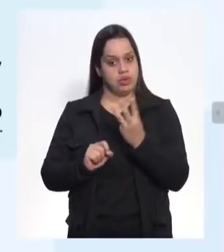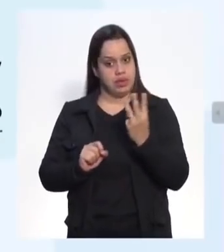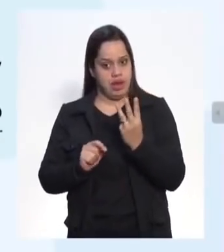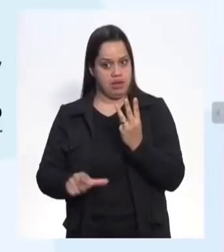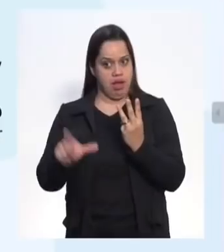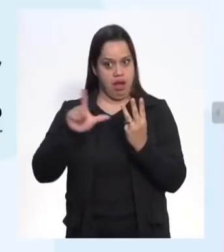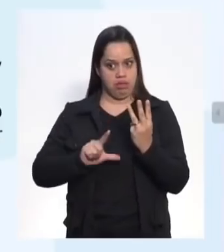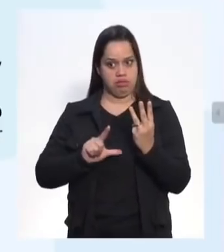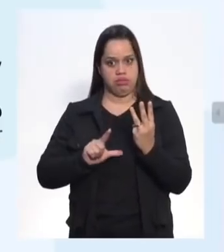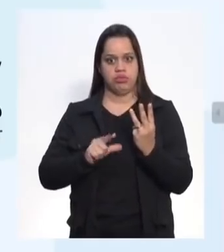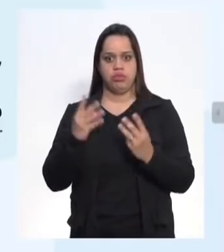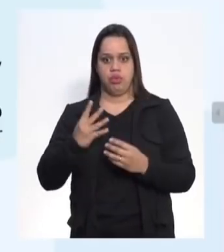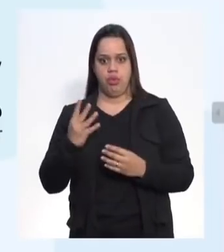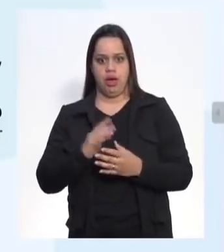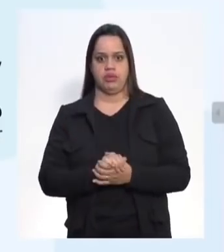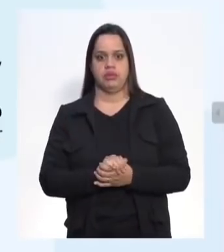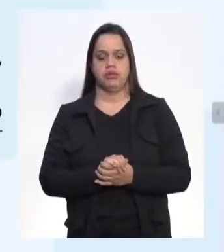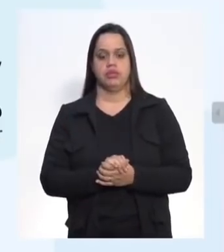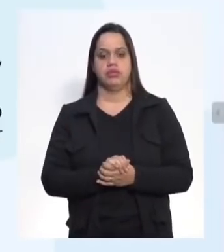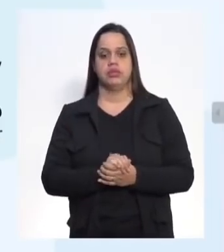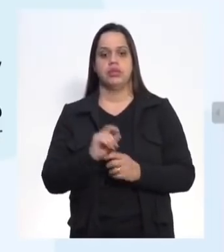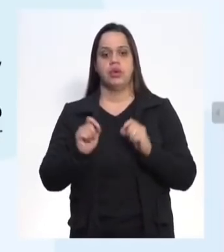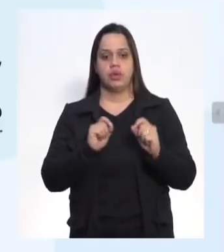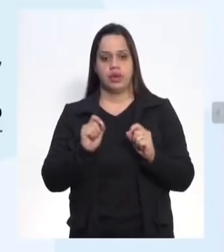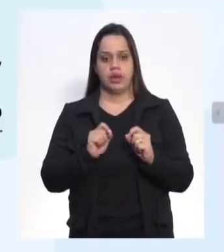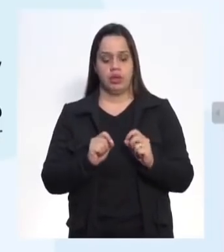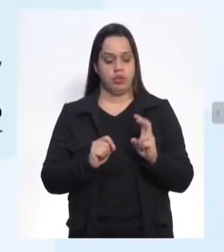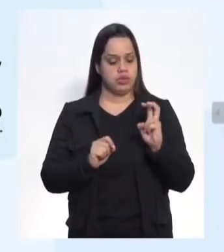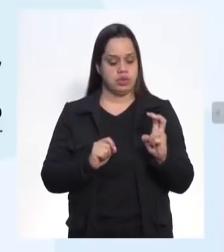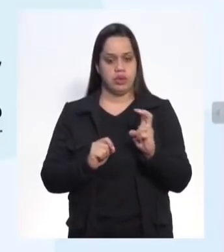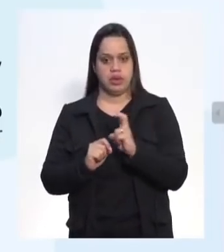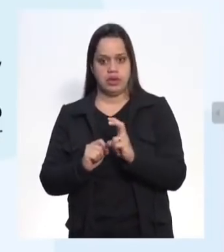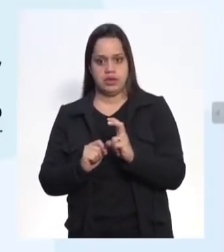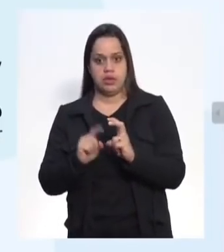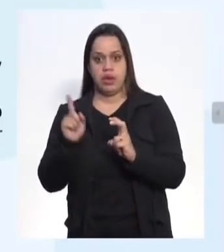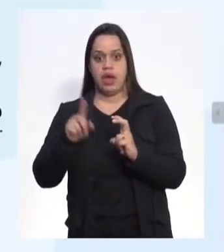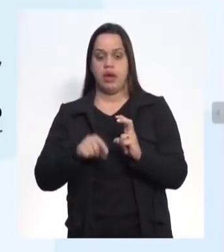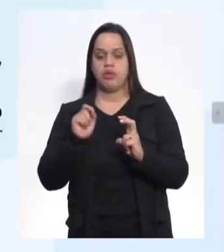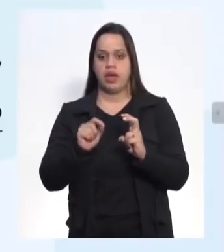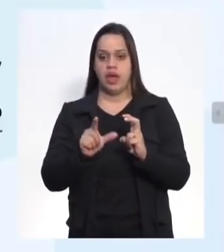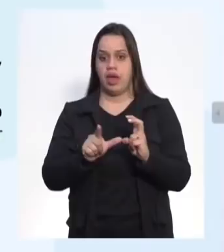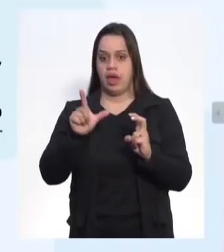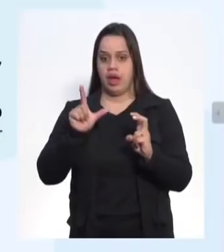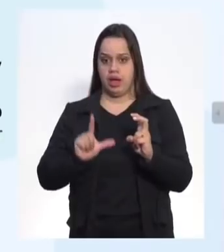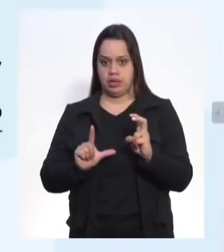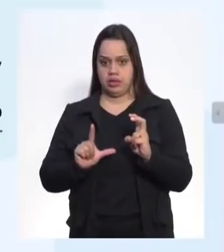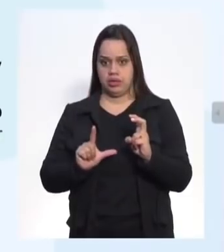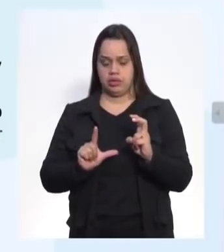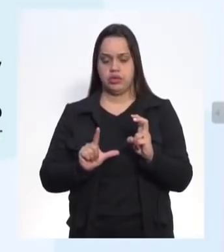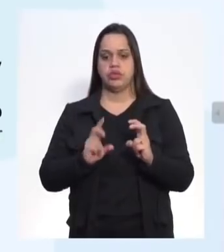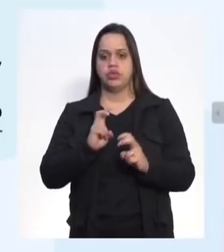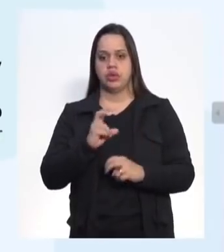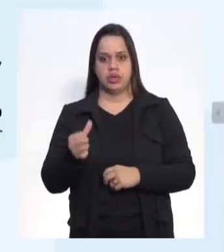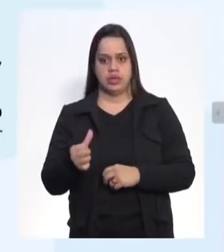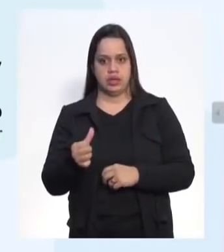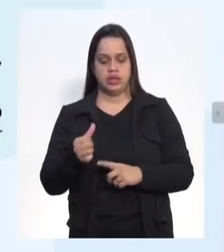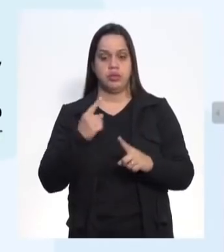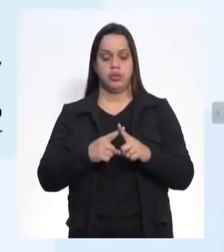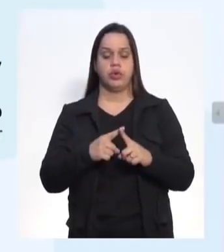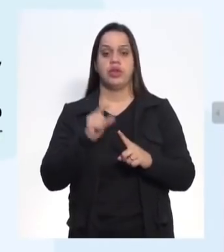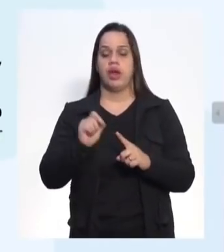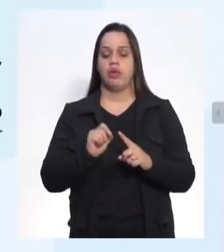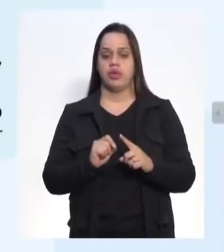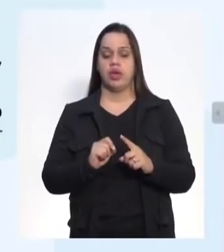após. Beleza. Então, eu posso dizer, então, que o 55 é antecessor do 56. Porque ele é um número que